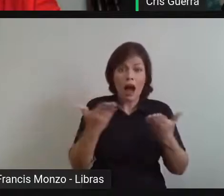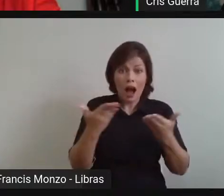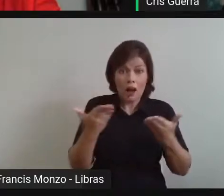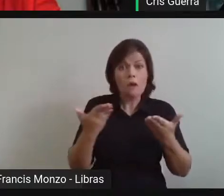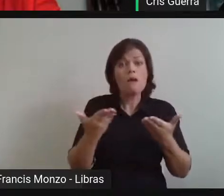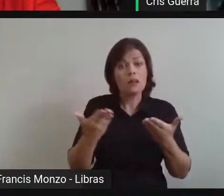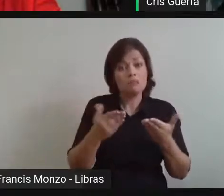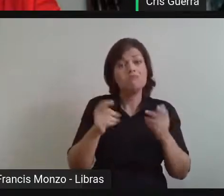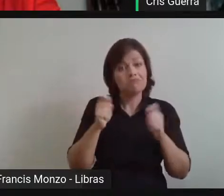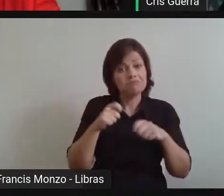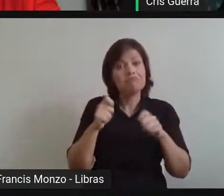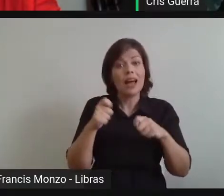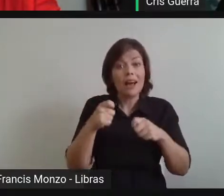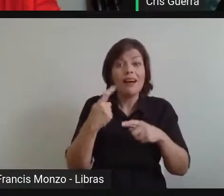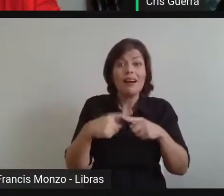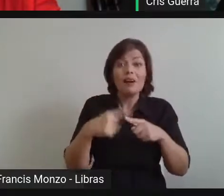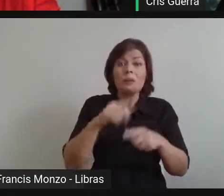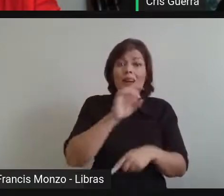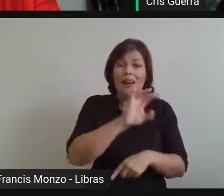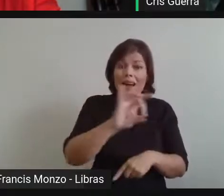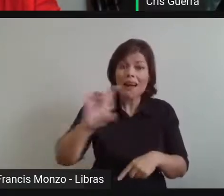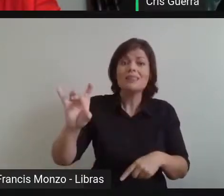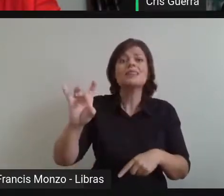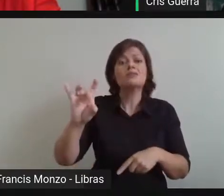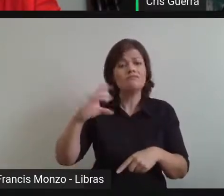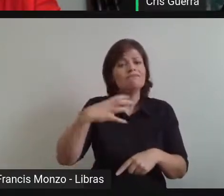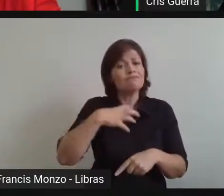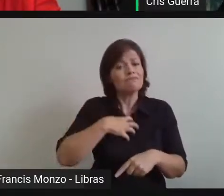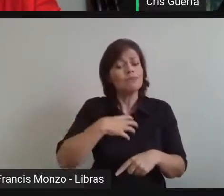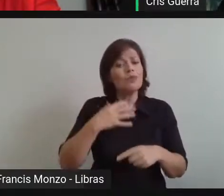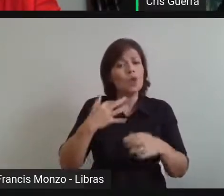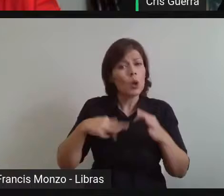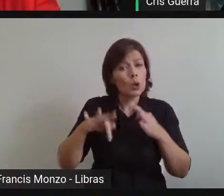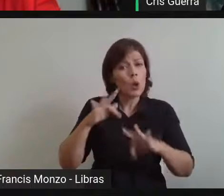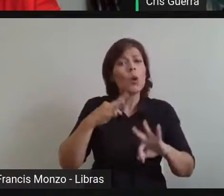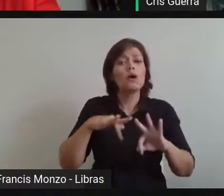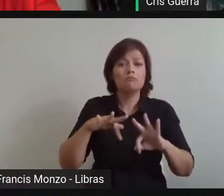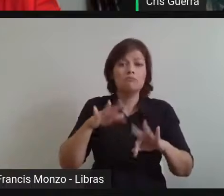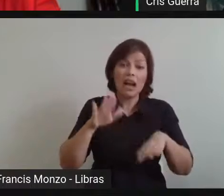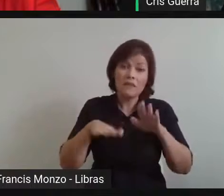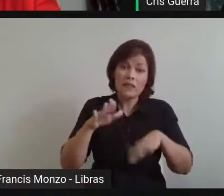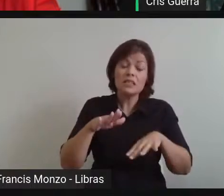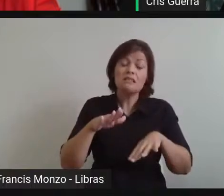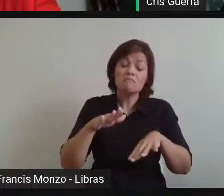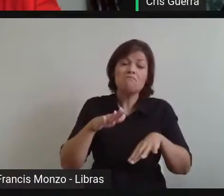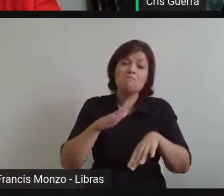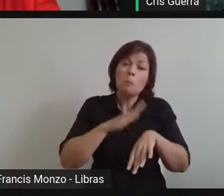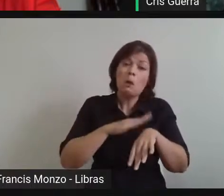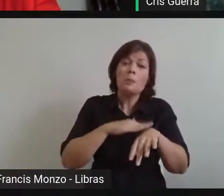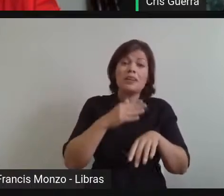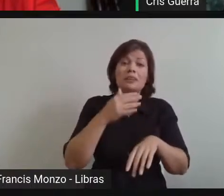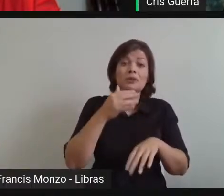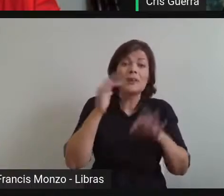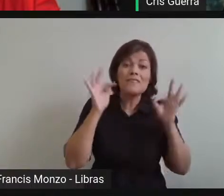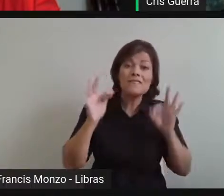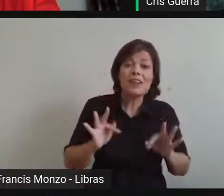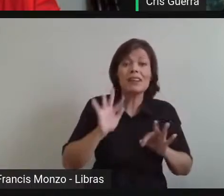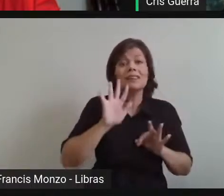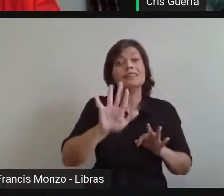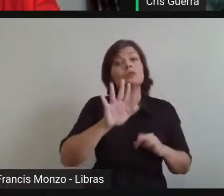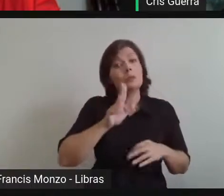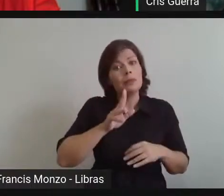dor, por mais que também esteja num momento feliz. E eu acho que tem uma outra coisa também. A gente não pode deixar